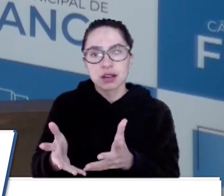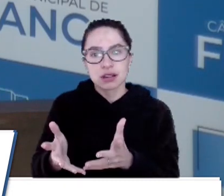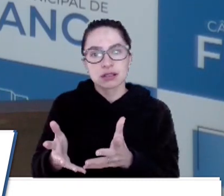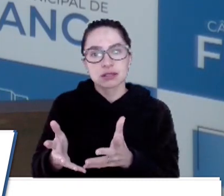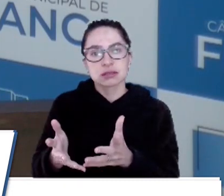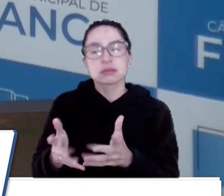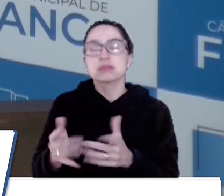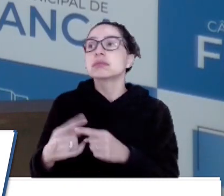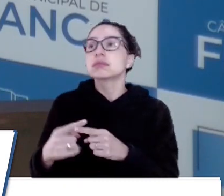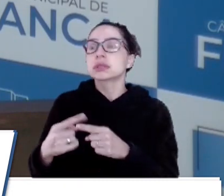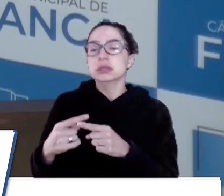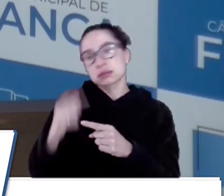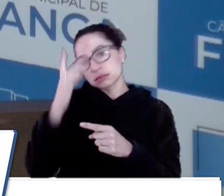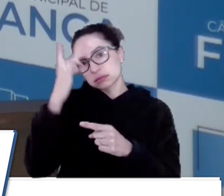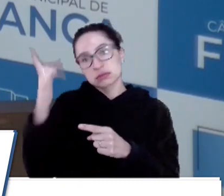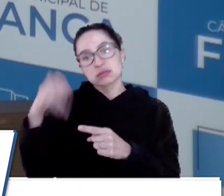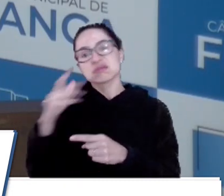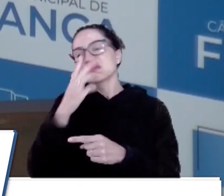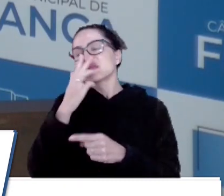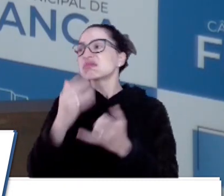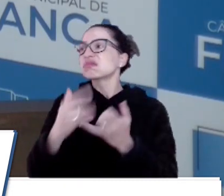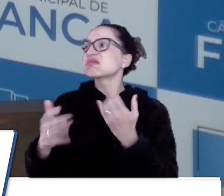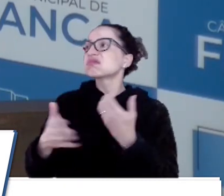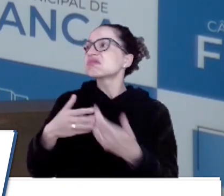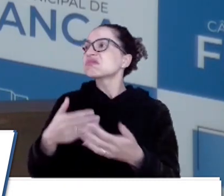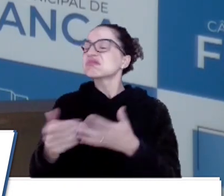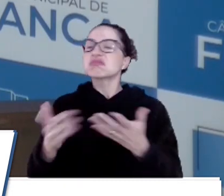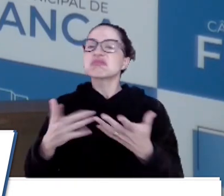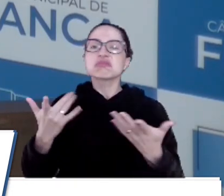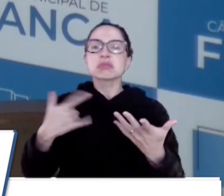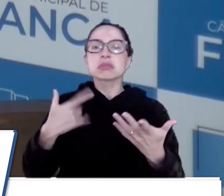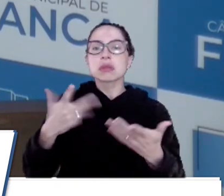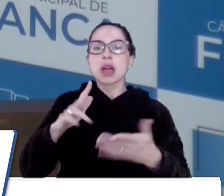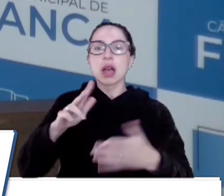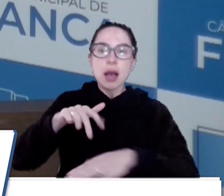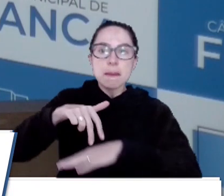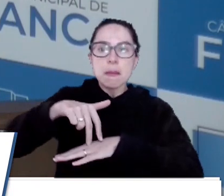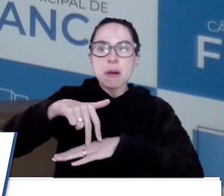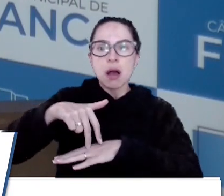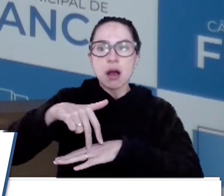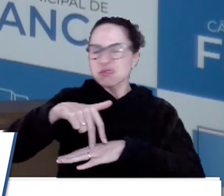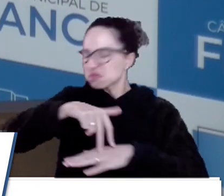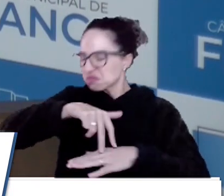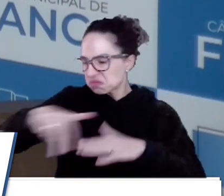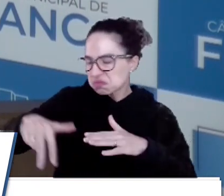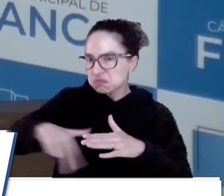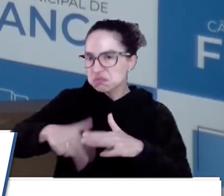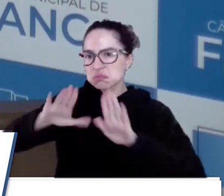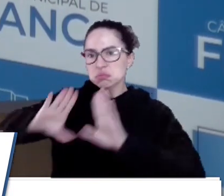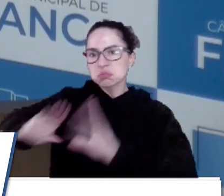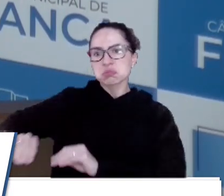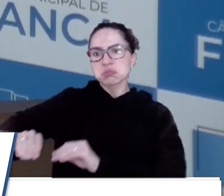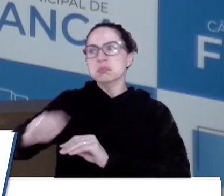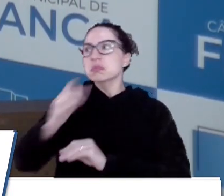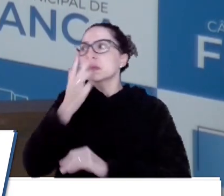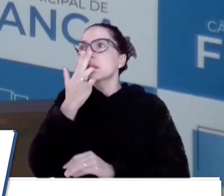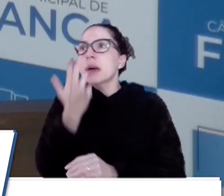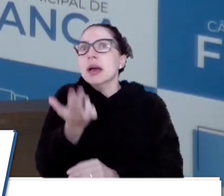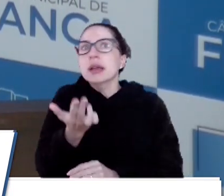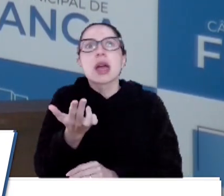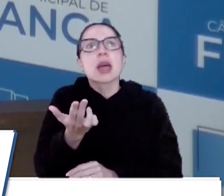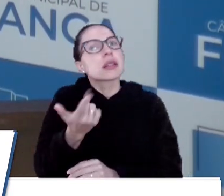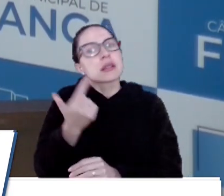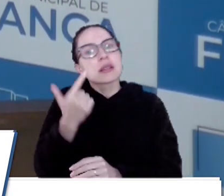as pessoas parecem que querem tirar o protagonismo da Câmara, né? É um jeito de olhar, eu